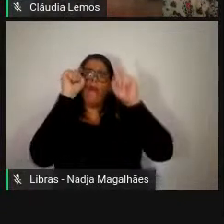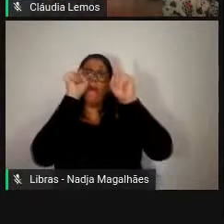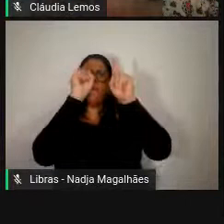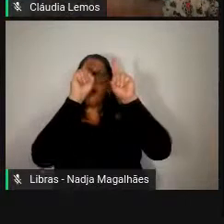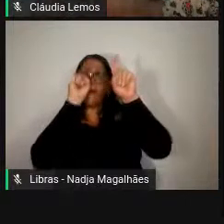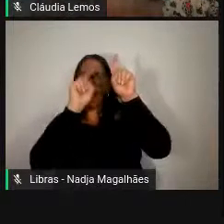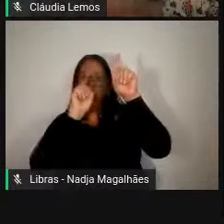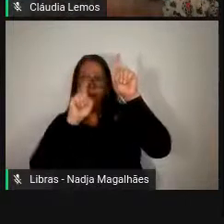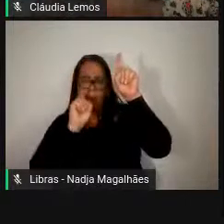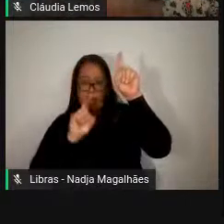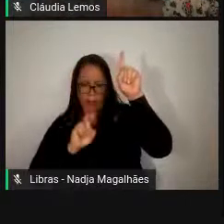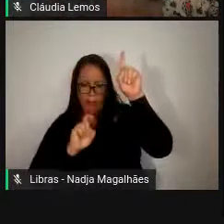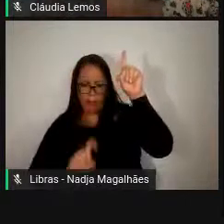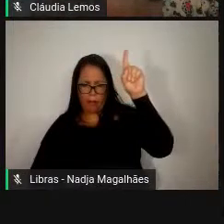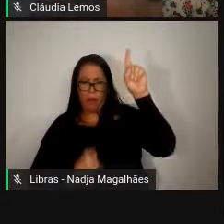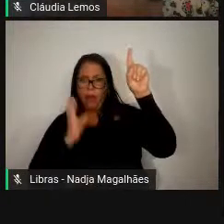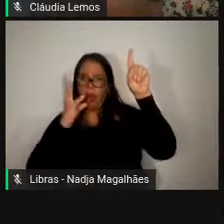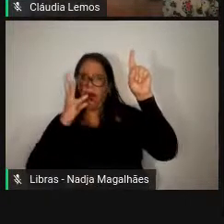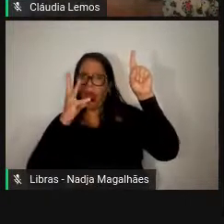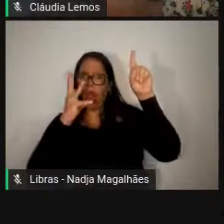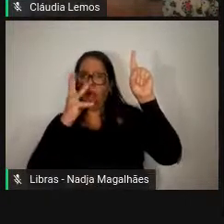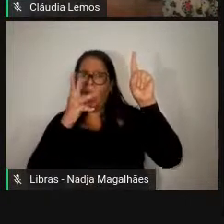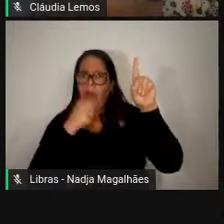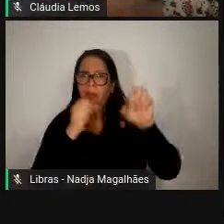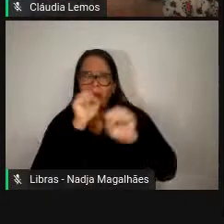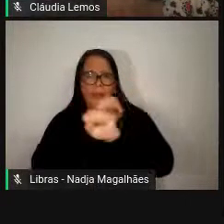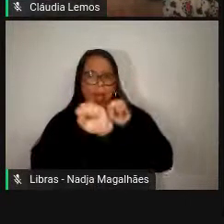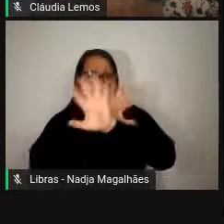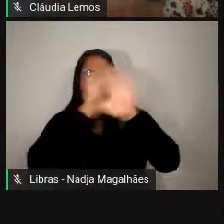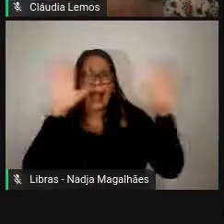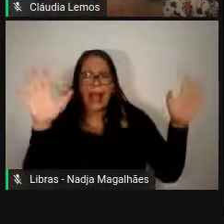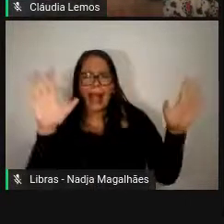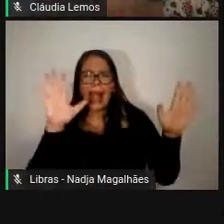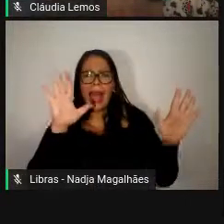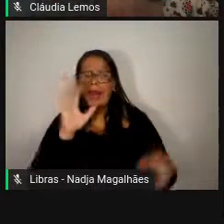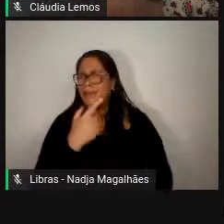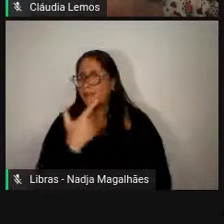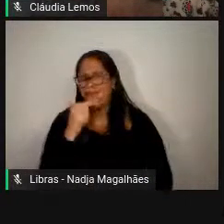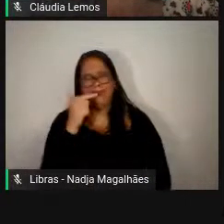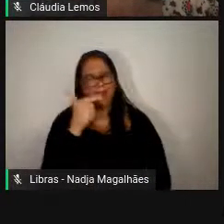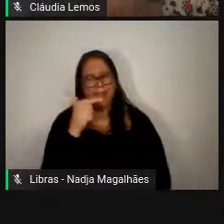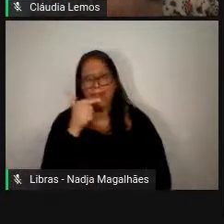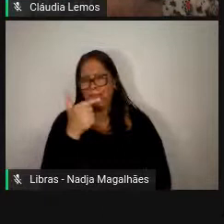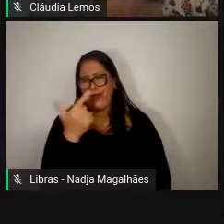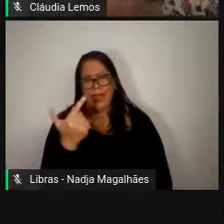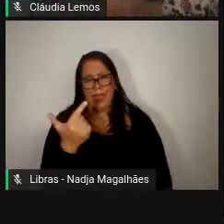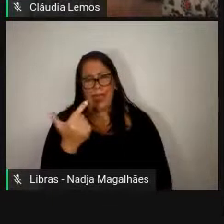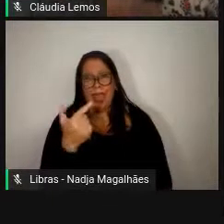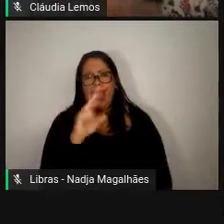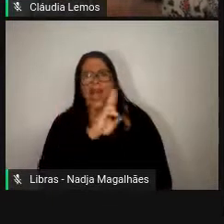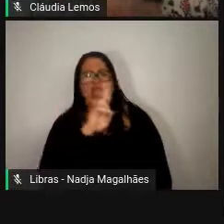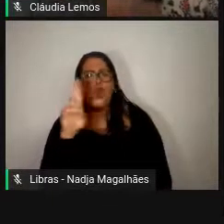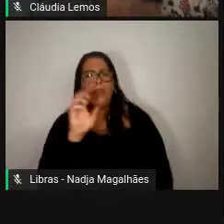Então, isso aqui é o que a gente chama de transparência opaca. Por quê? Porque, na verdade,